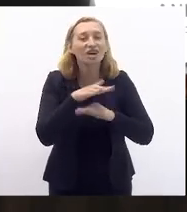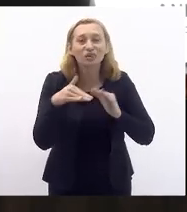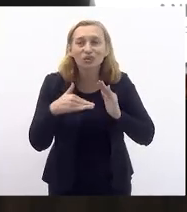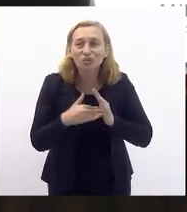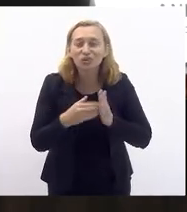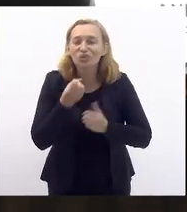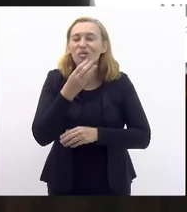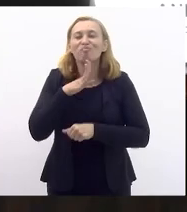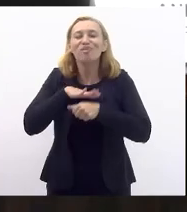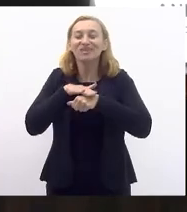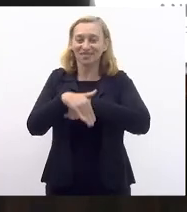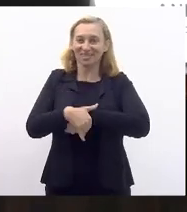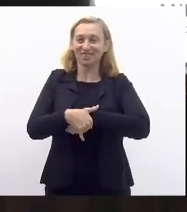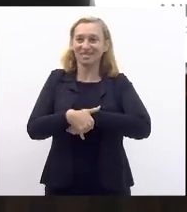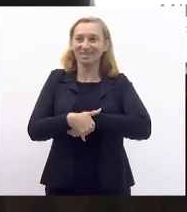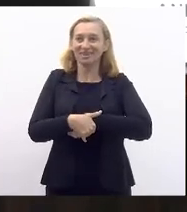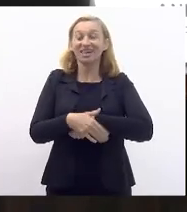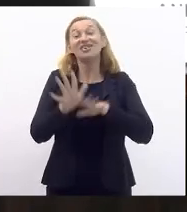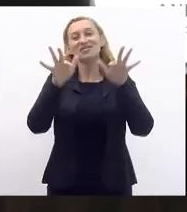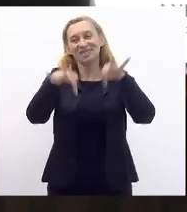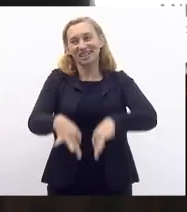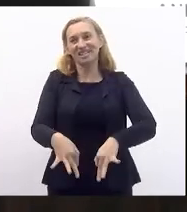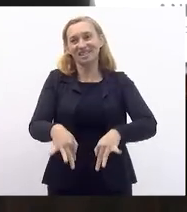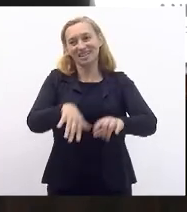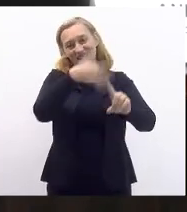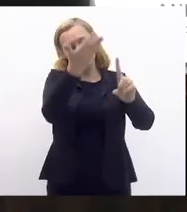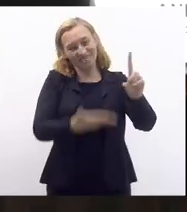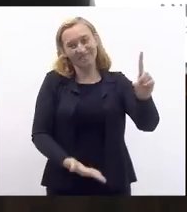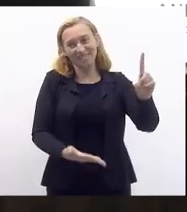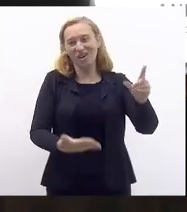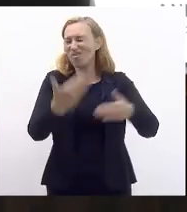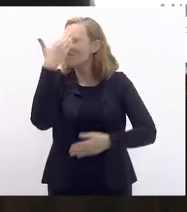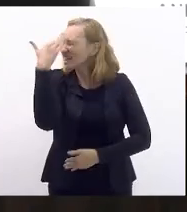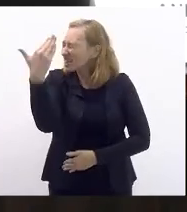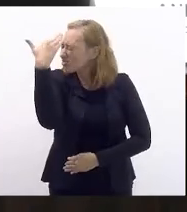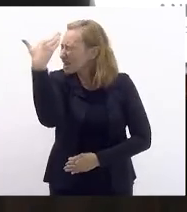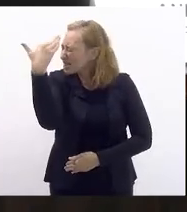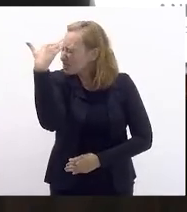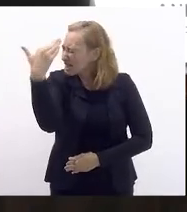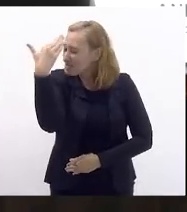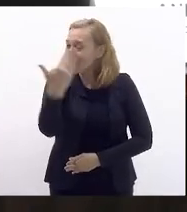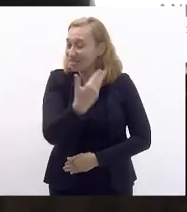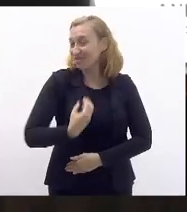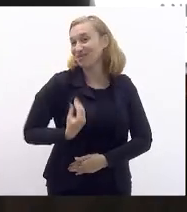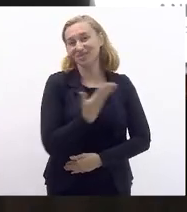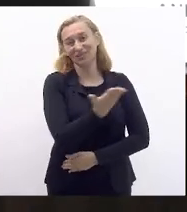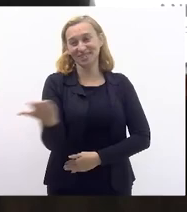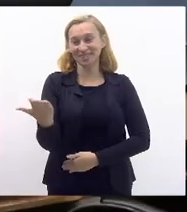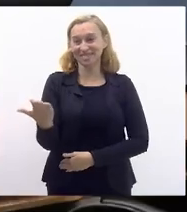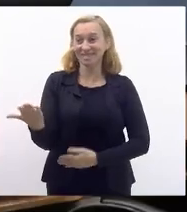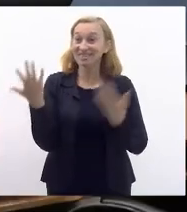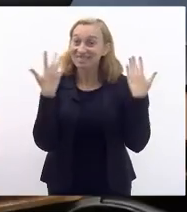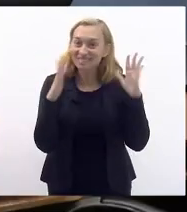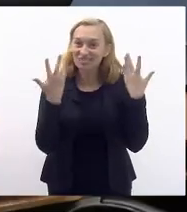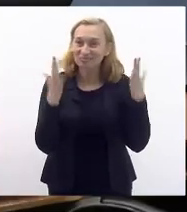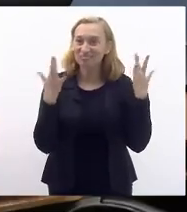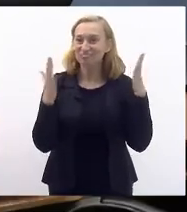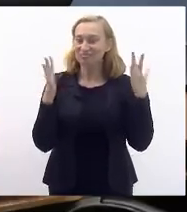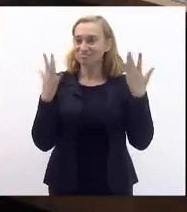uma boa noite e declaro encerrada esta sessão muito muito muito obrigado pela presença de vocês